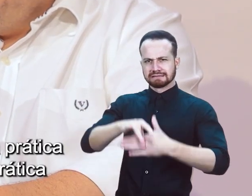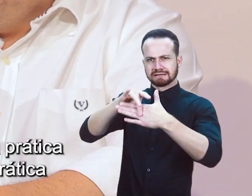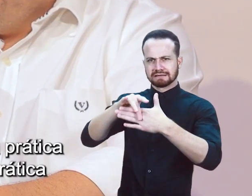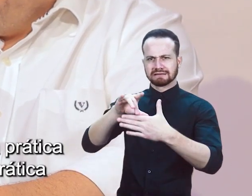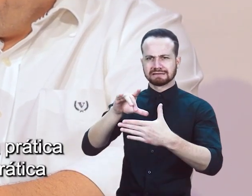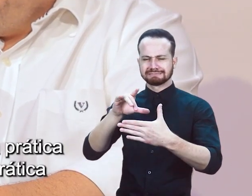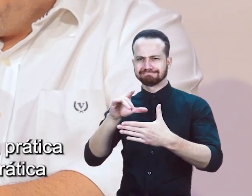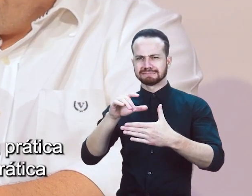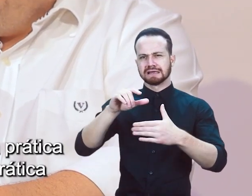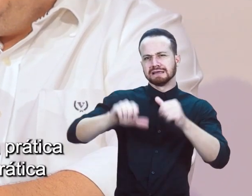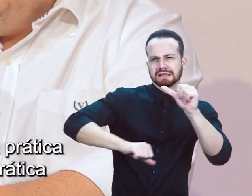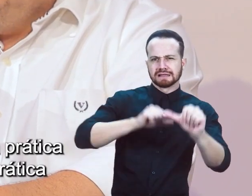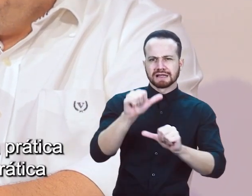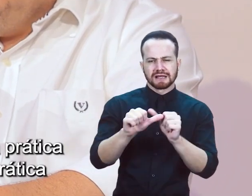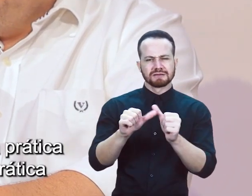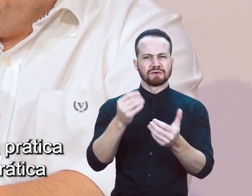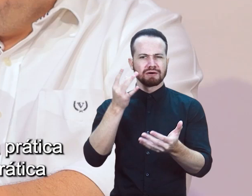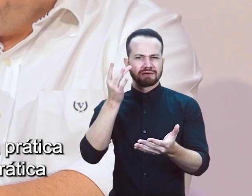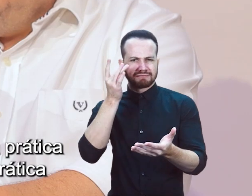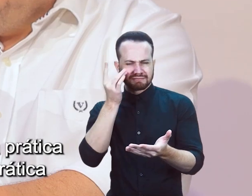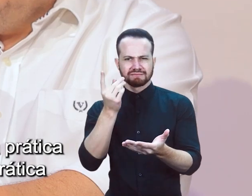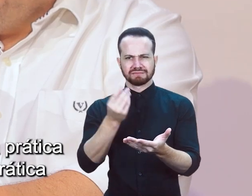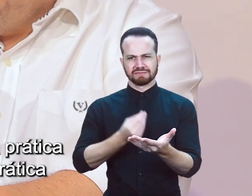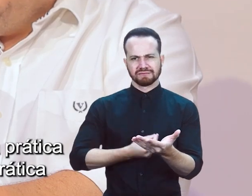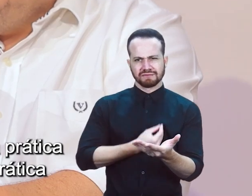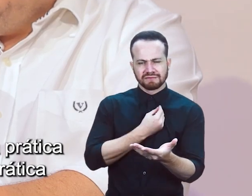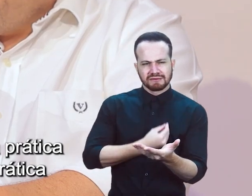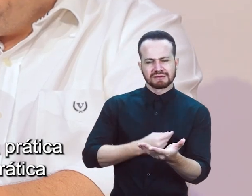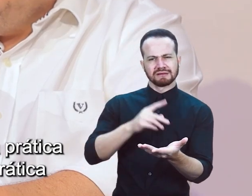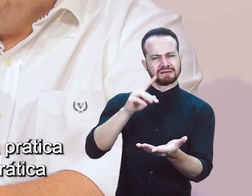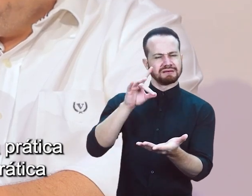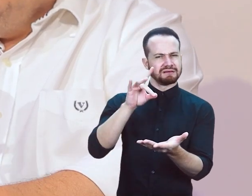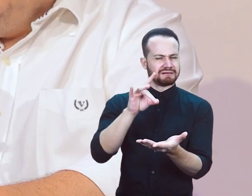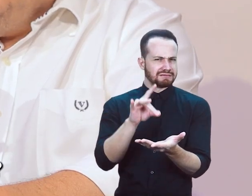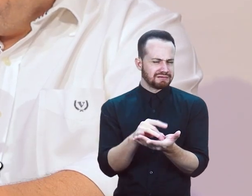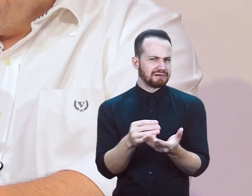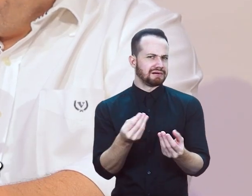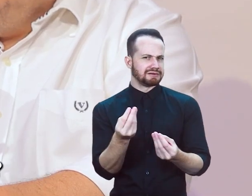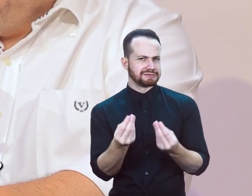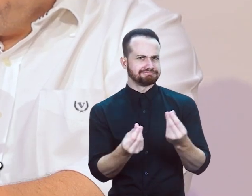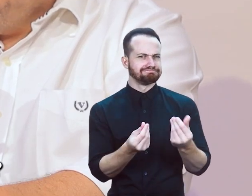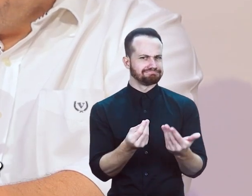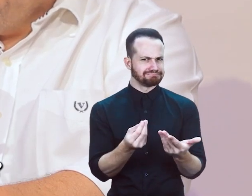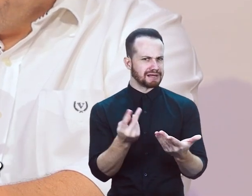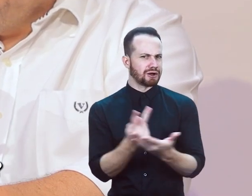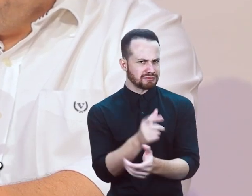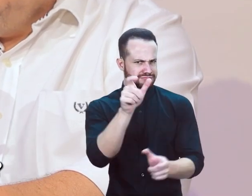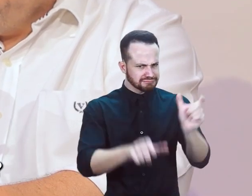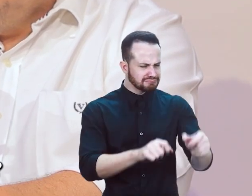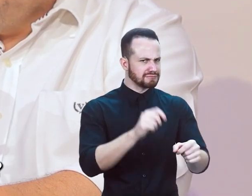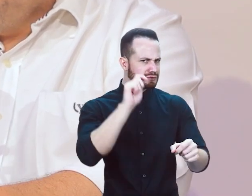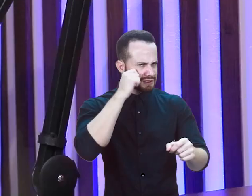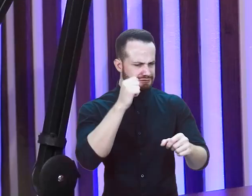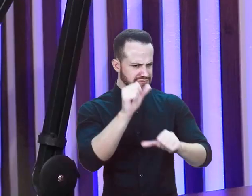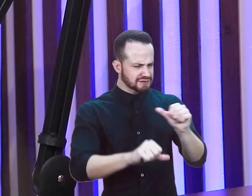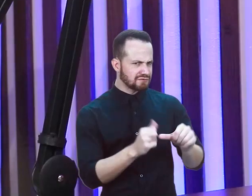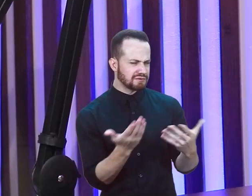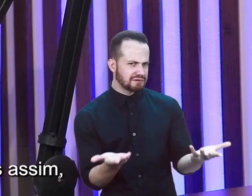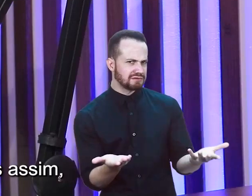que transforme na prática, ou que tenha transformado na prática a vida das pessoas